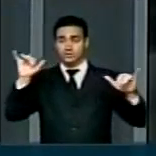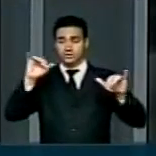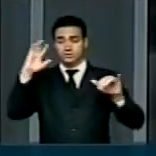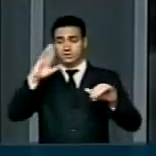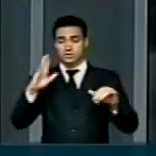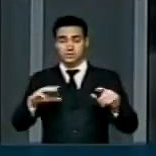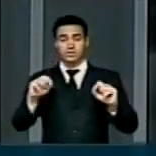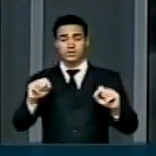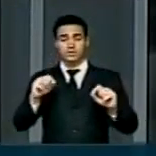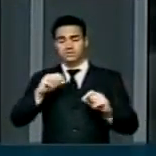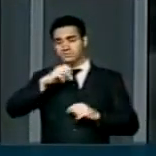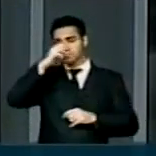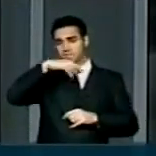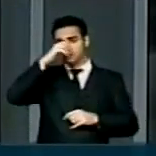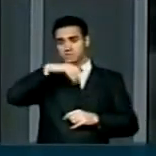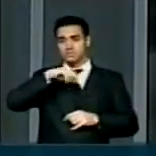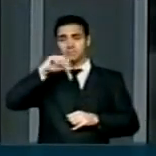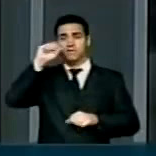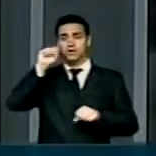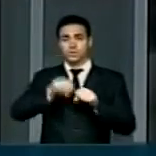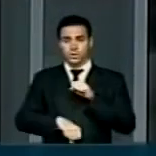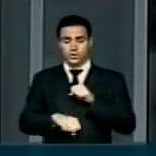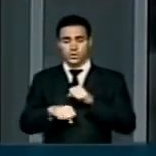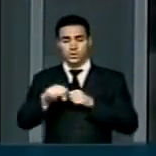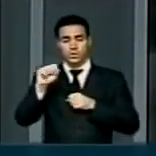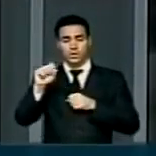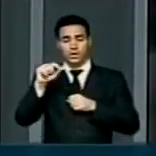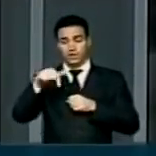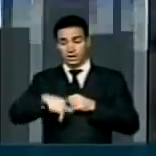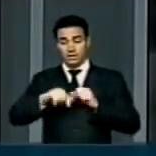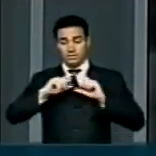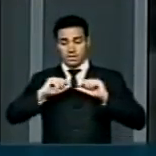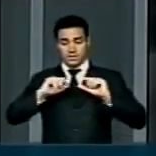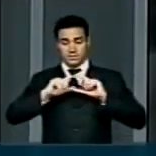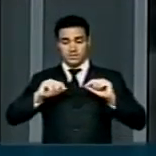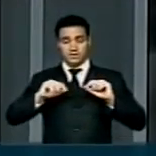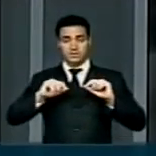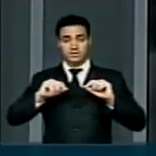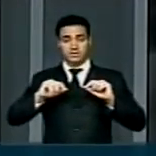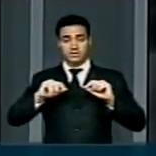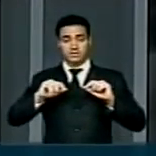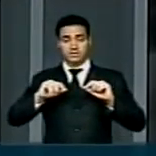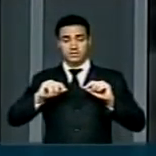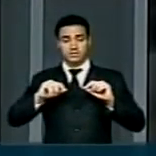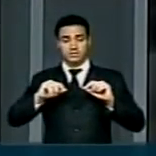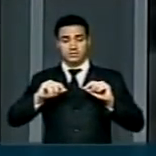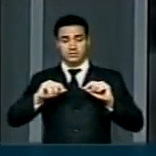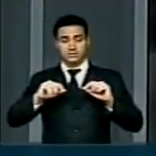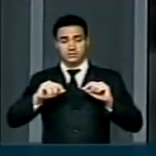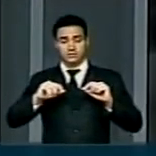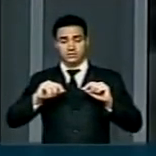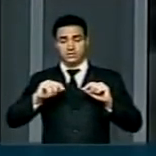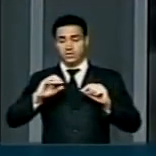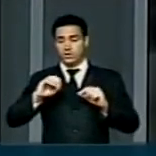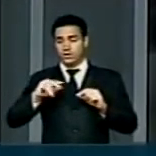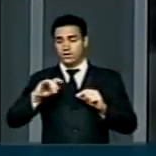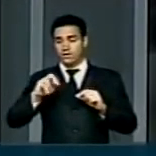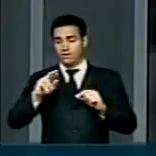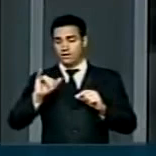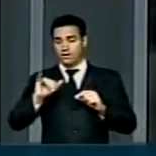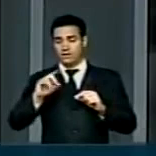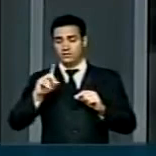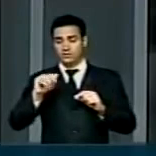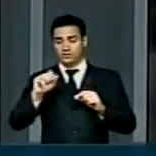O brutal assassinato aqui em Brasília de Yorai Dias,